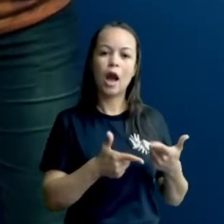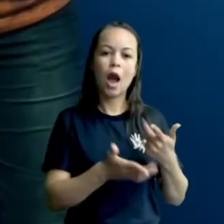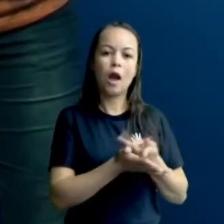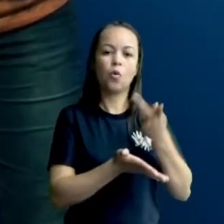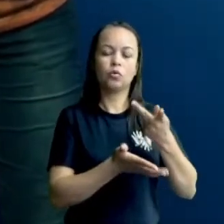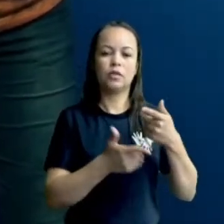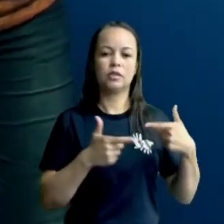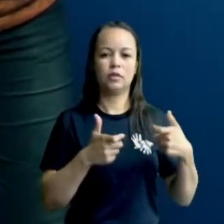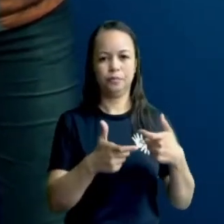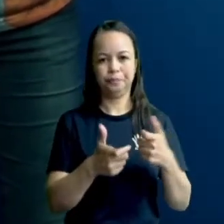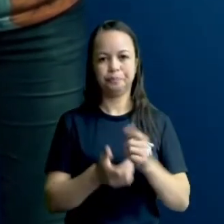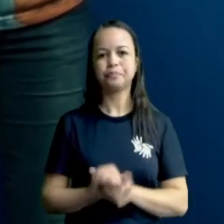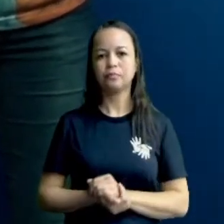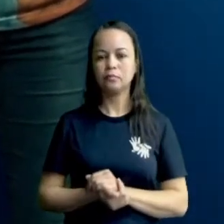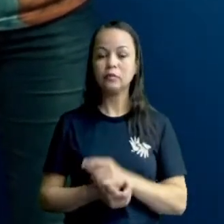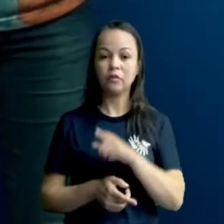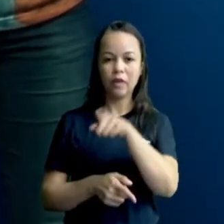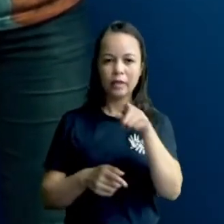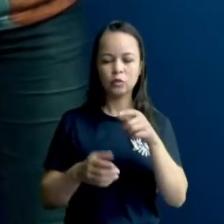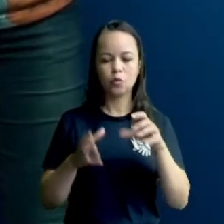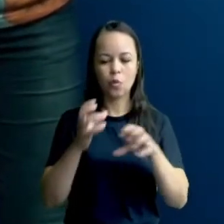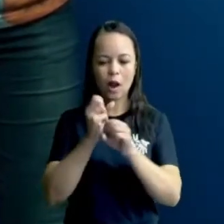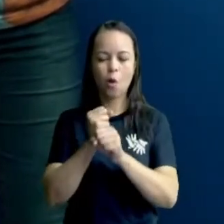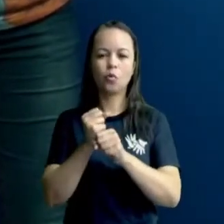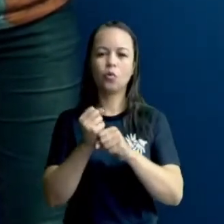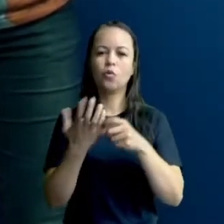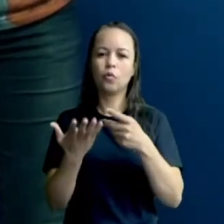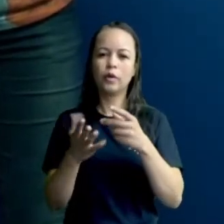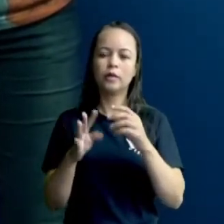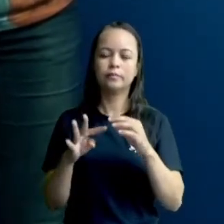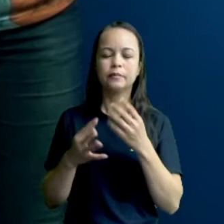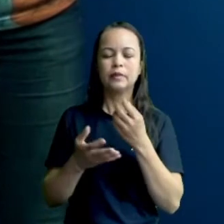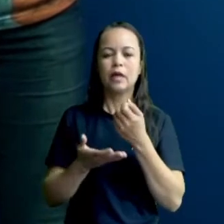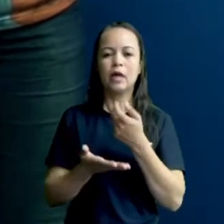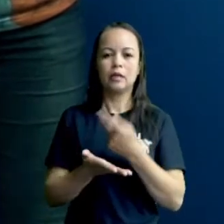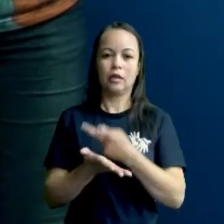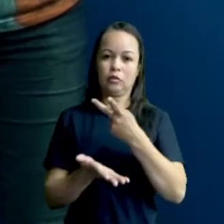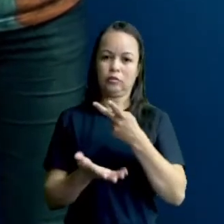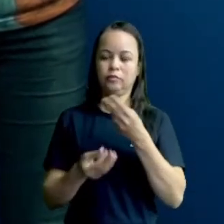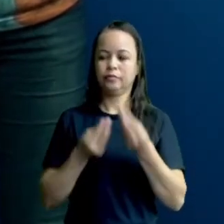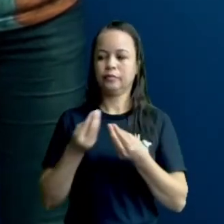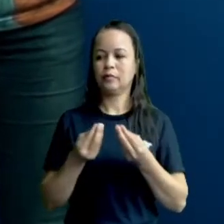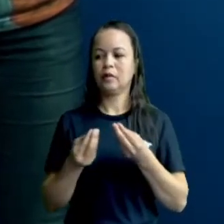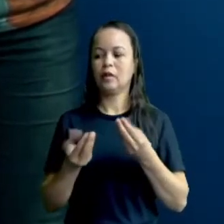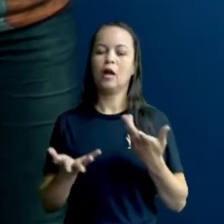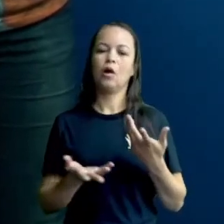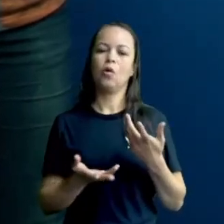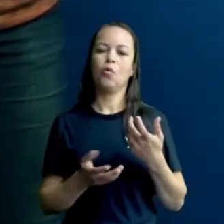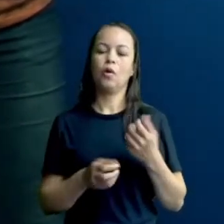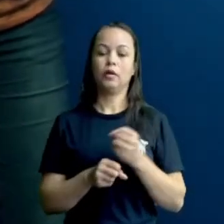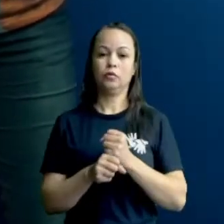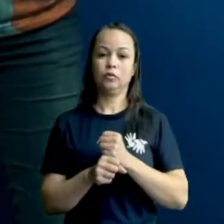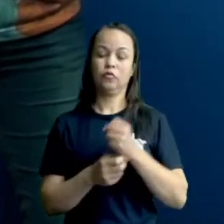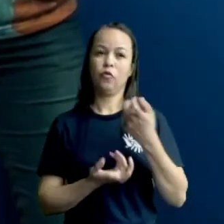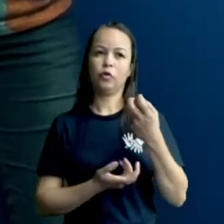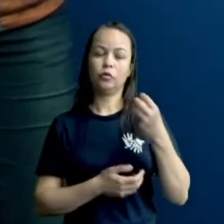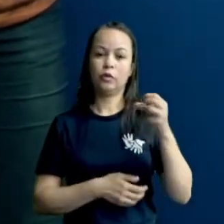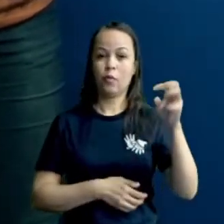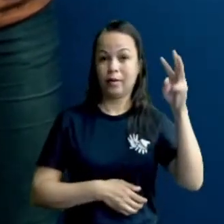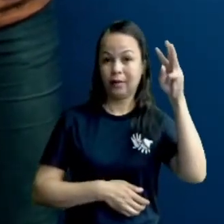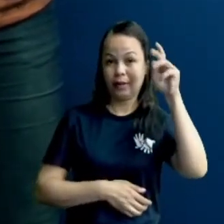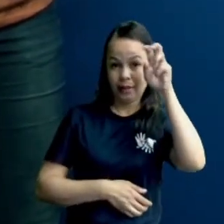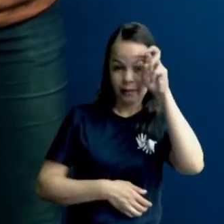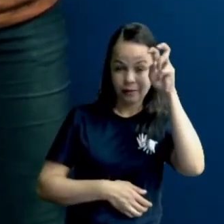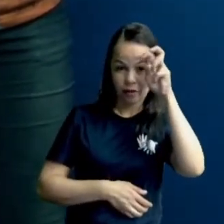em 1645, o dia que ocorreu a batalha foi numa quinta-feira, 3 de agosto, caiu numa quinta-feira. E hoje a